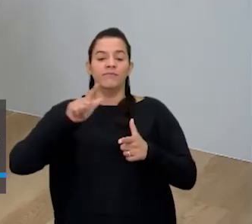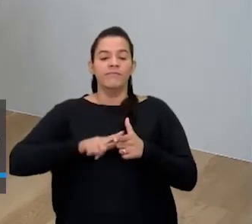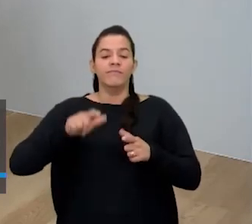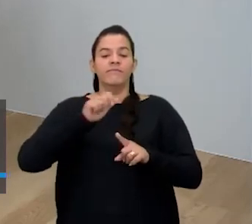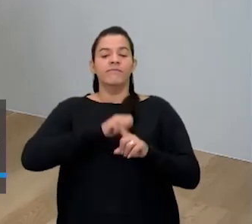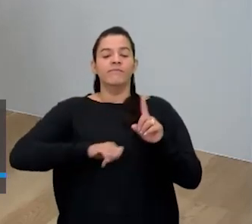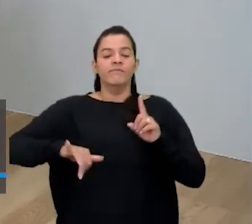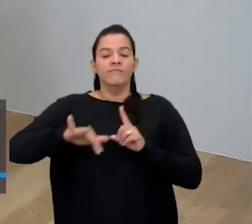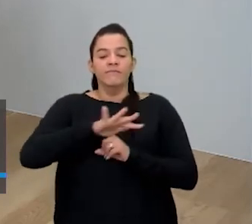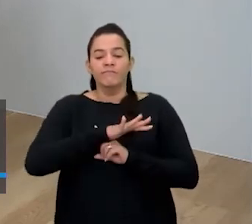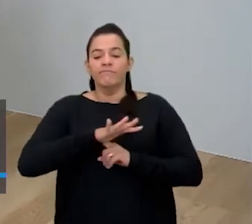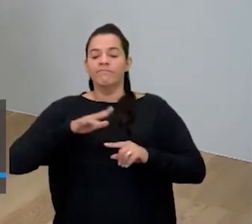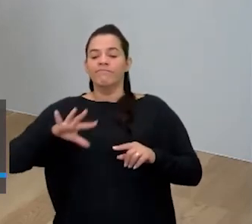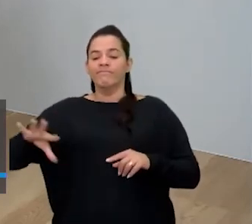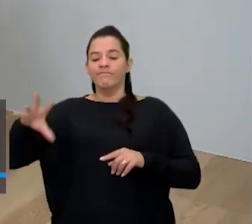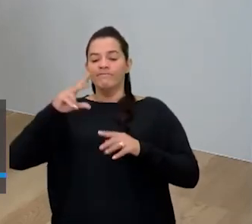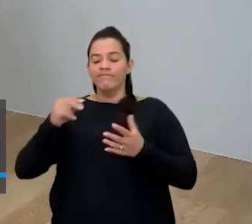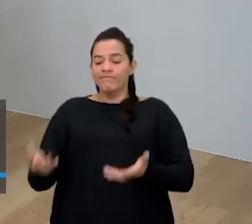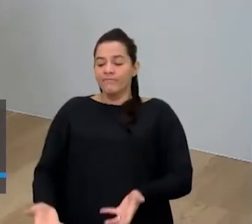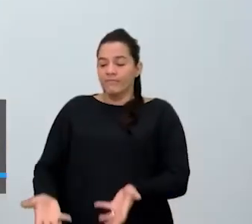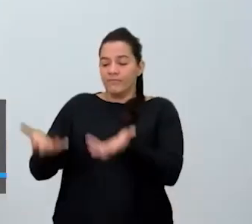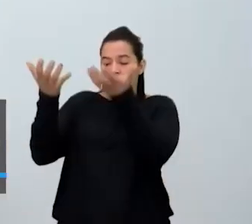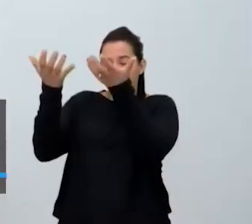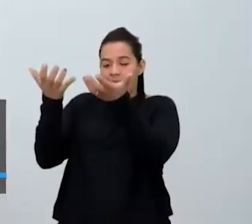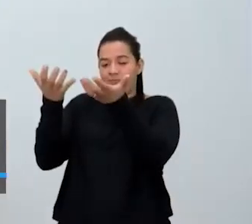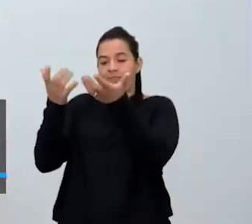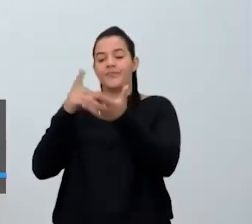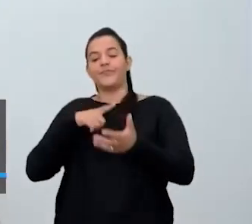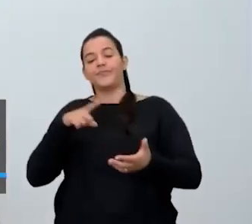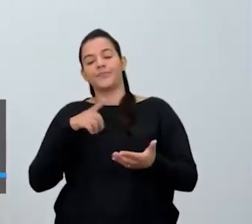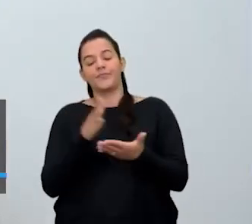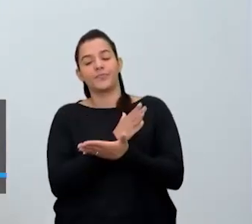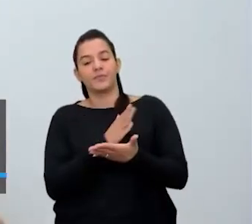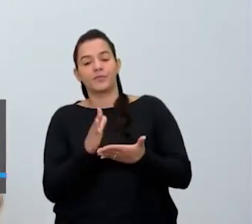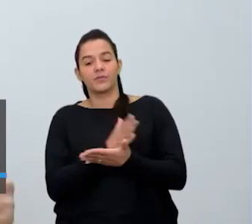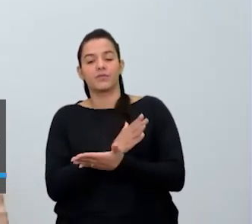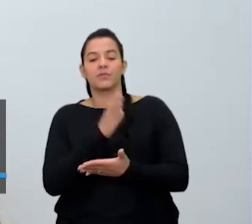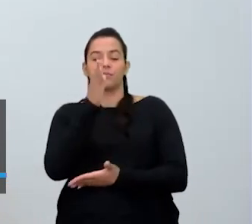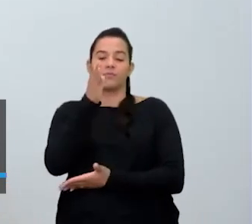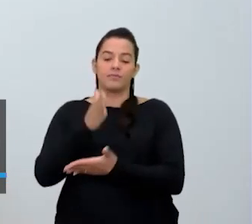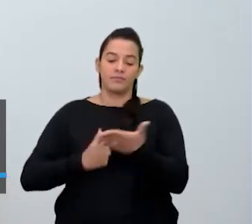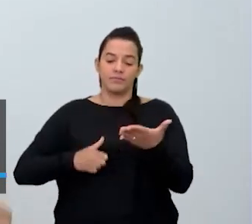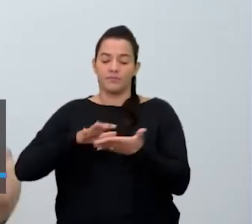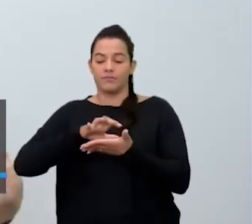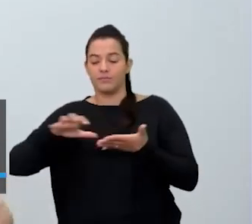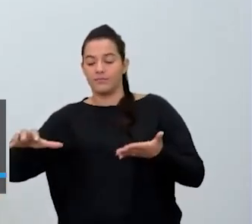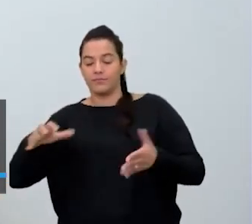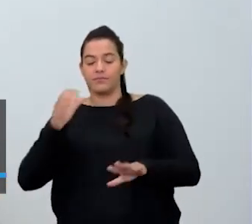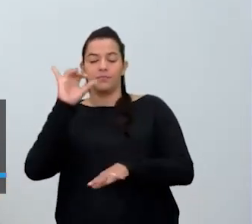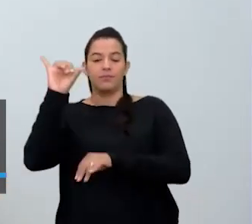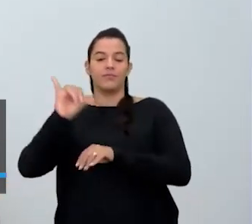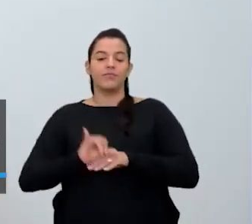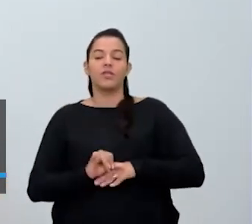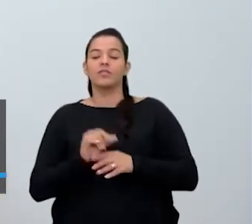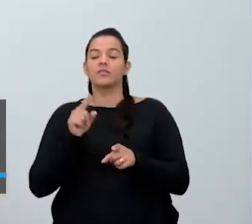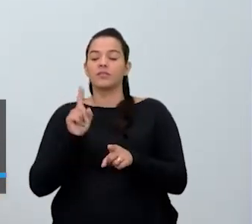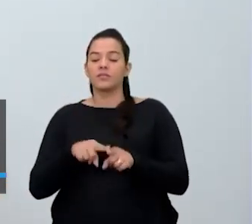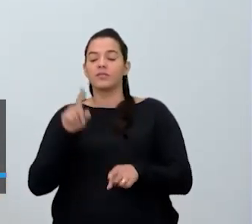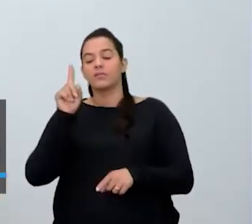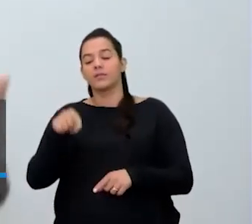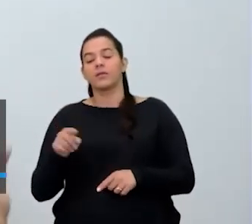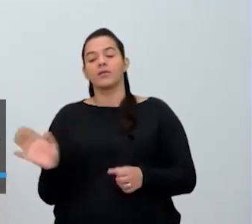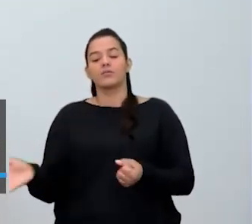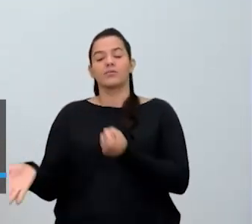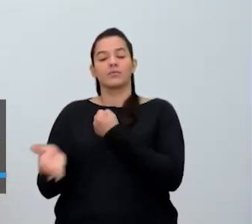na rica Eurolândia, só parte dos refugiados, é uma forma também de eu esconder que no